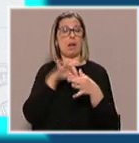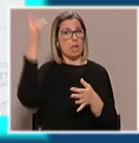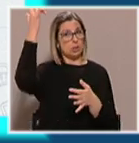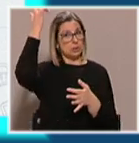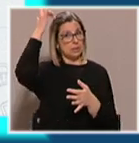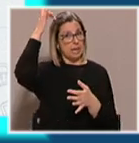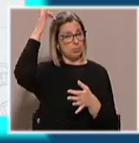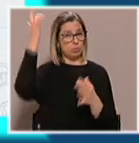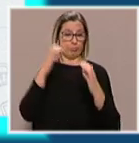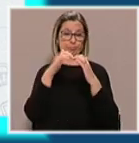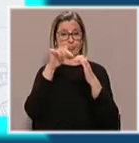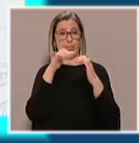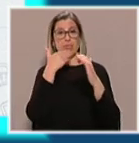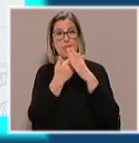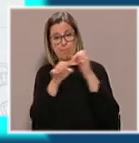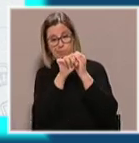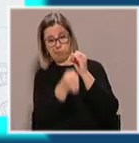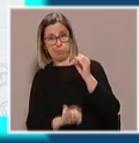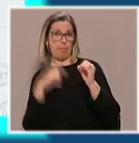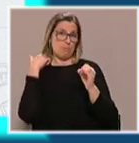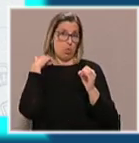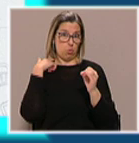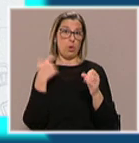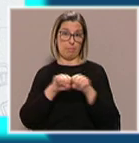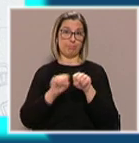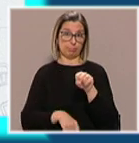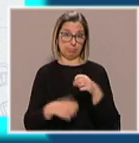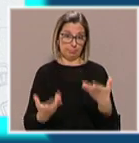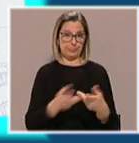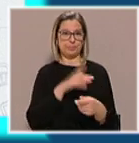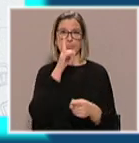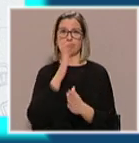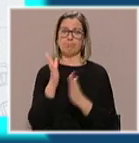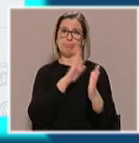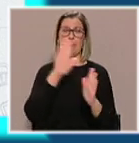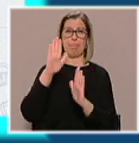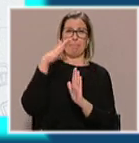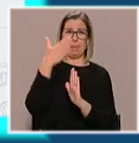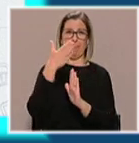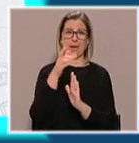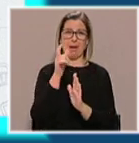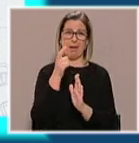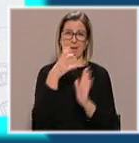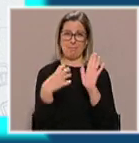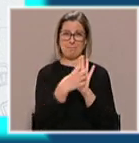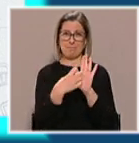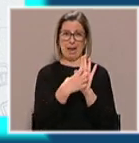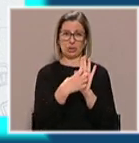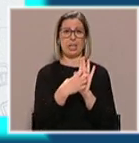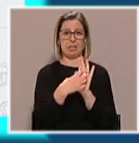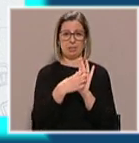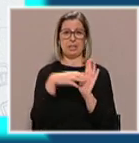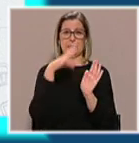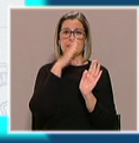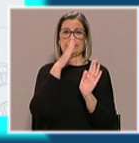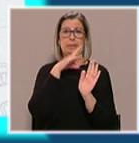espinal. Pois bem, na primeira imagem verificamos se ocorrer uma lesão na área motora de um